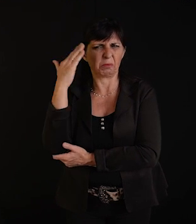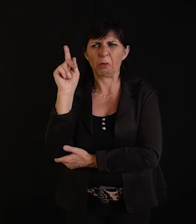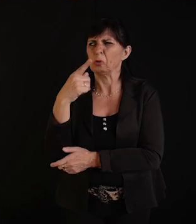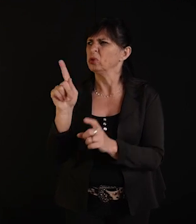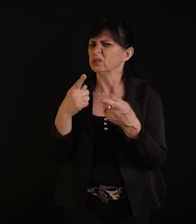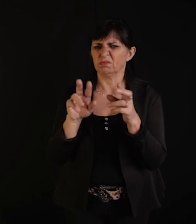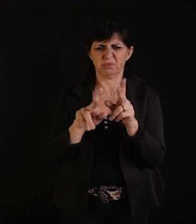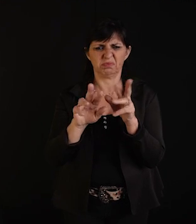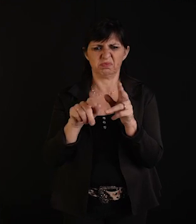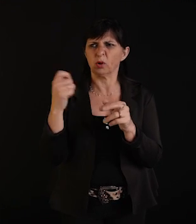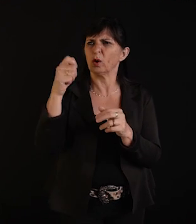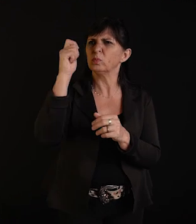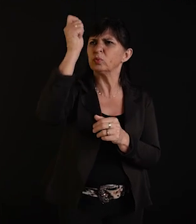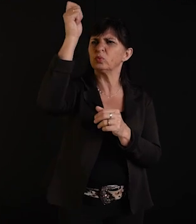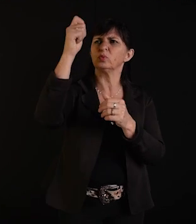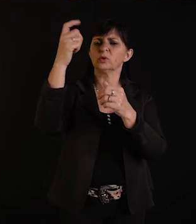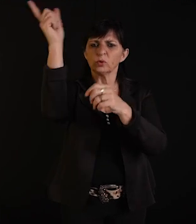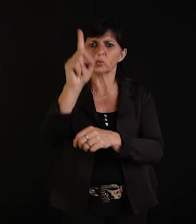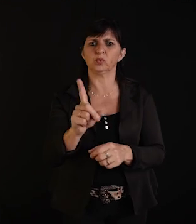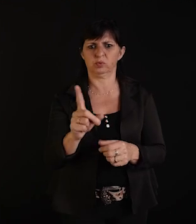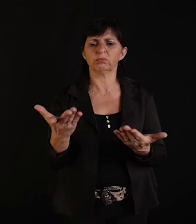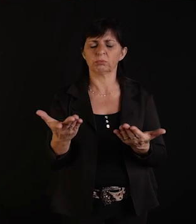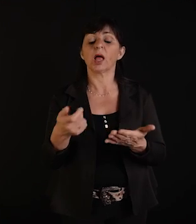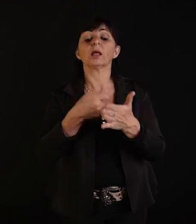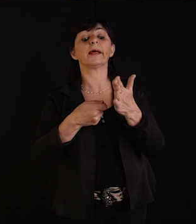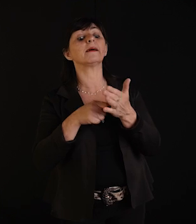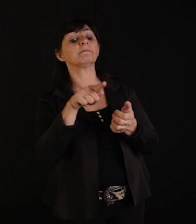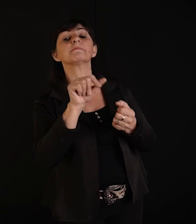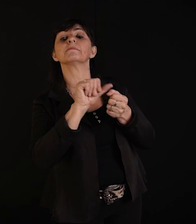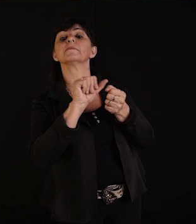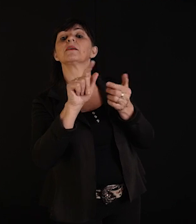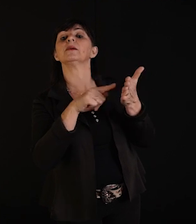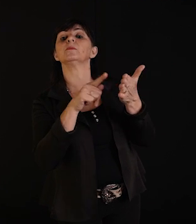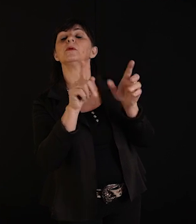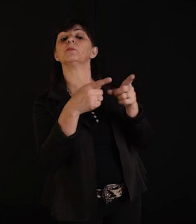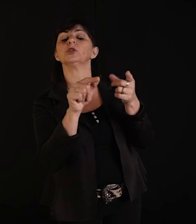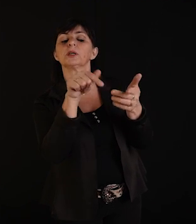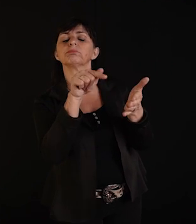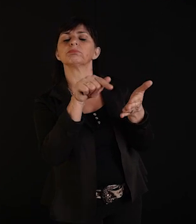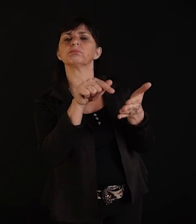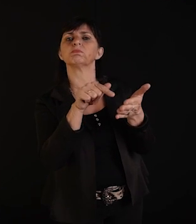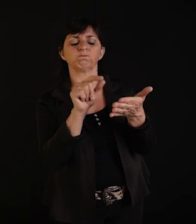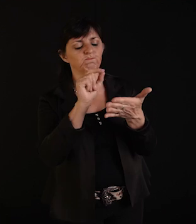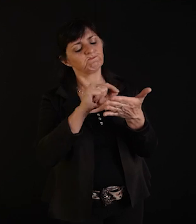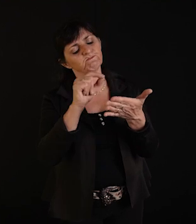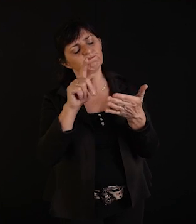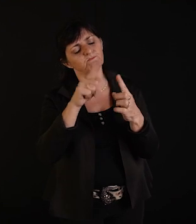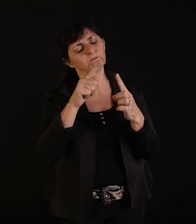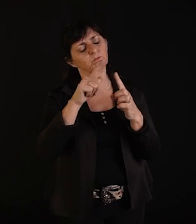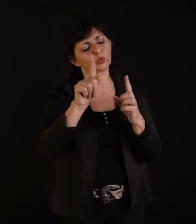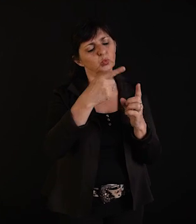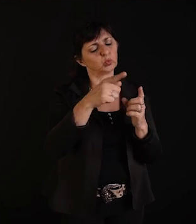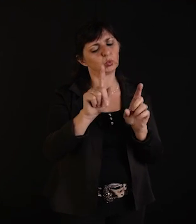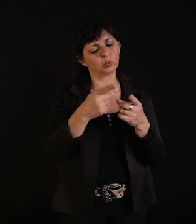dele. Então ele falou, olha, tenta musicar essa música. E eu e o Chico Brasil colocamos a melodia nessa música. Eu acho que